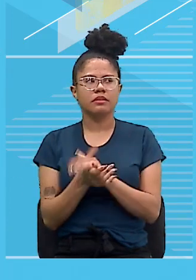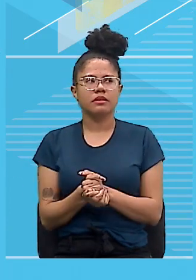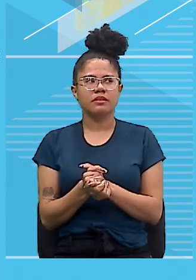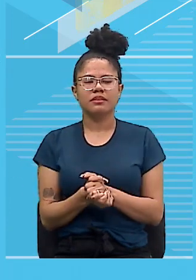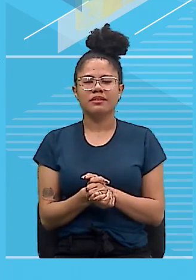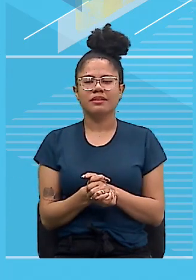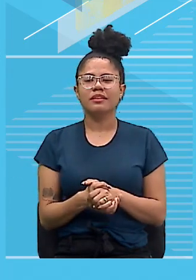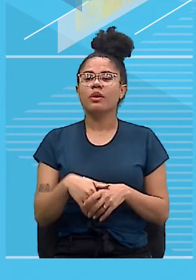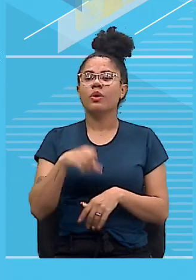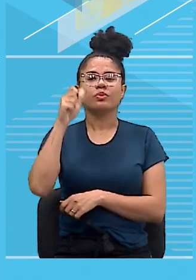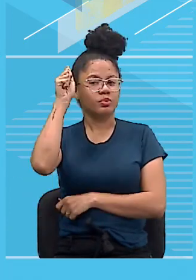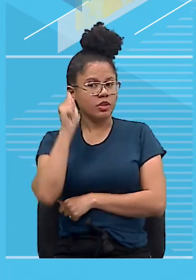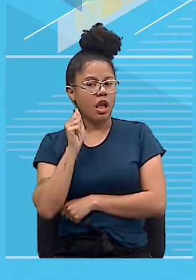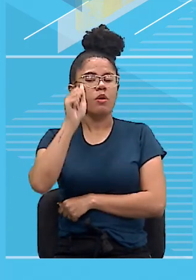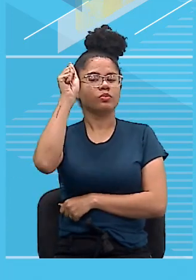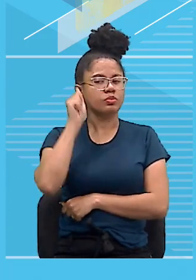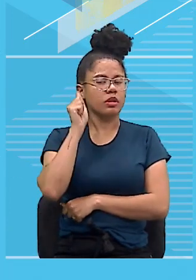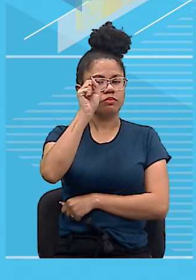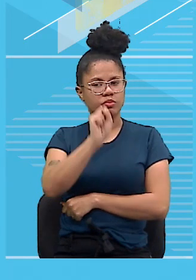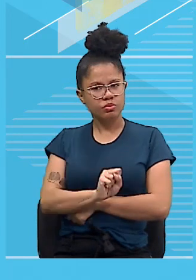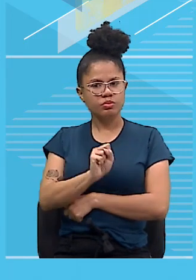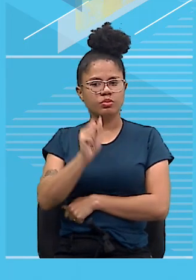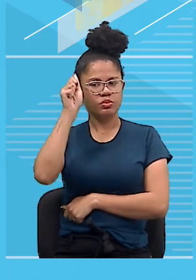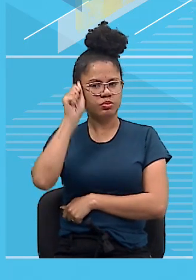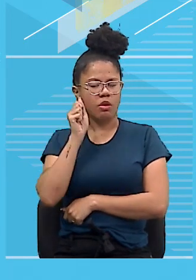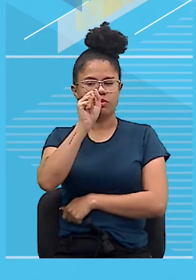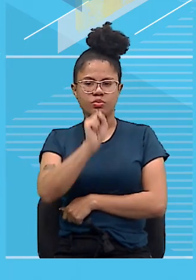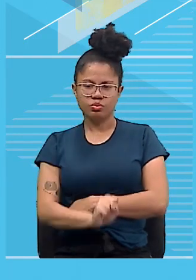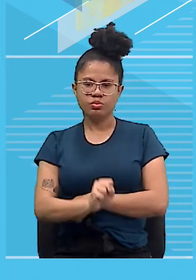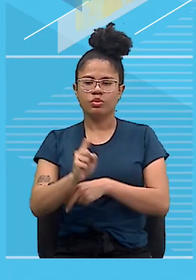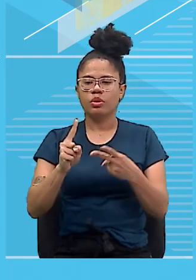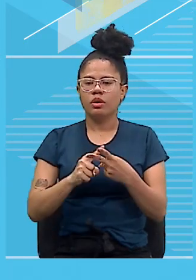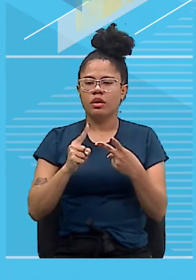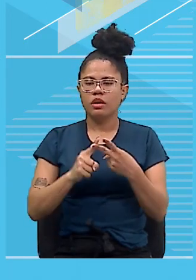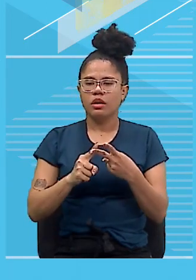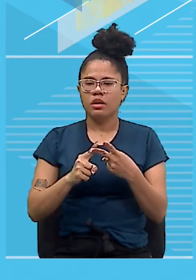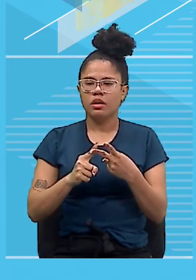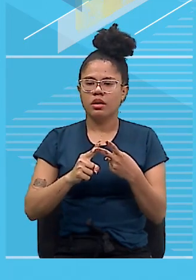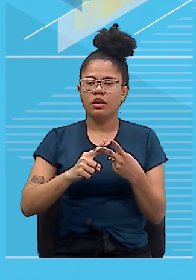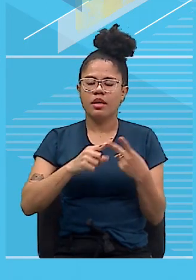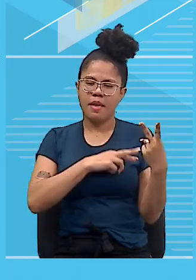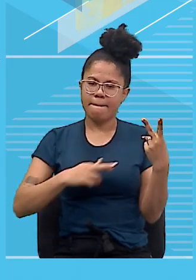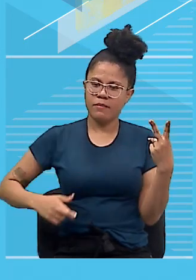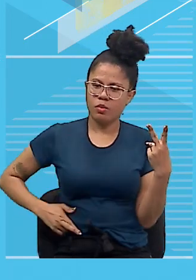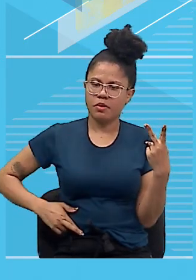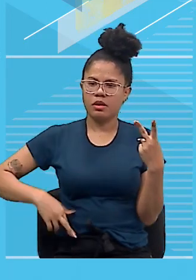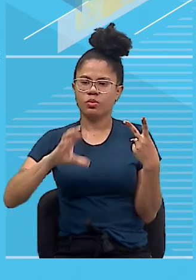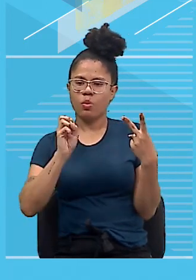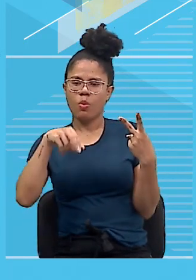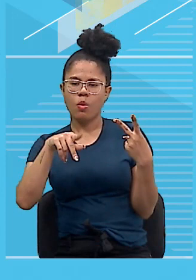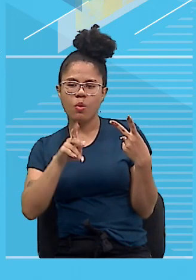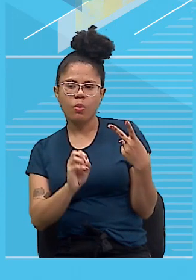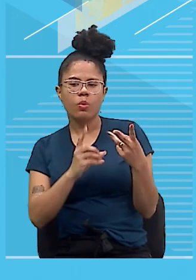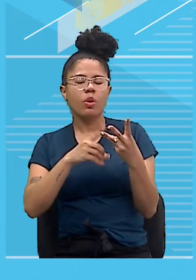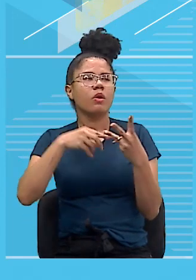Sudão do Sul depois nós fomos para a república democrática do Congo E aí depois nós chegamos na Nigéria conflito maior motivo